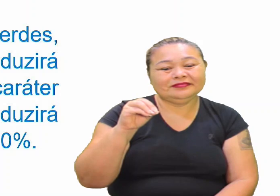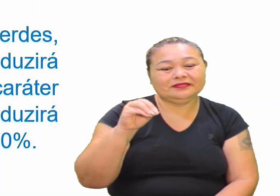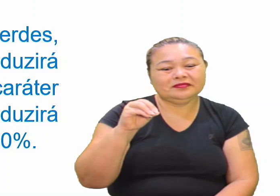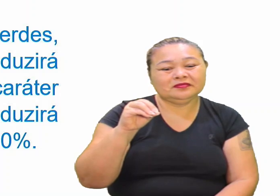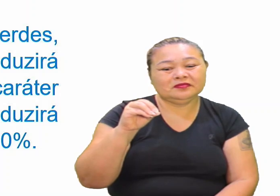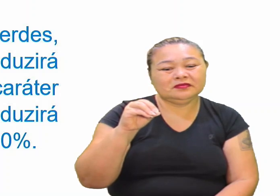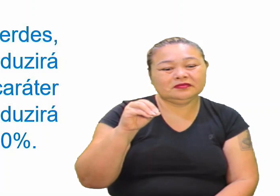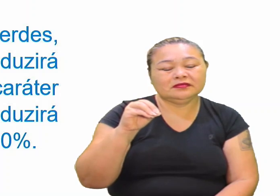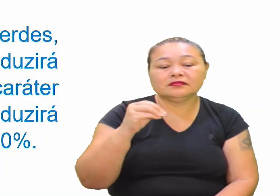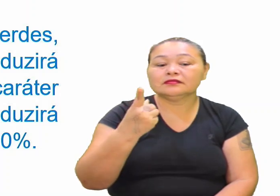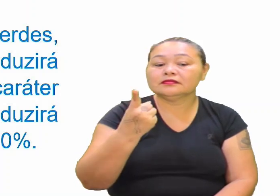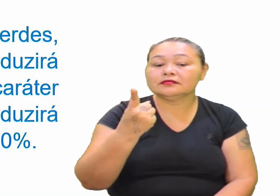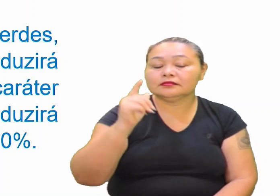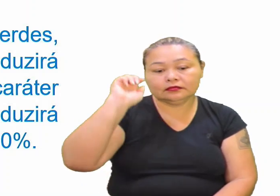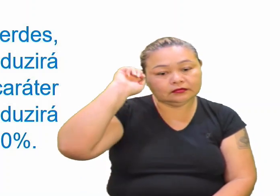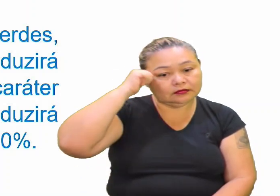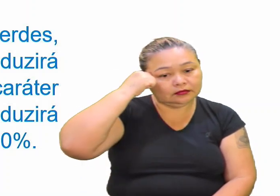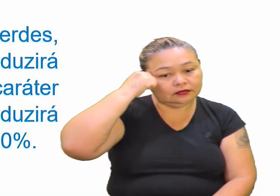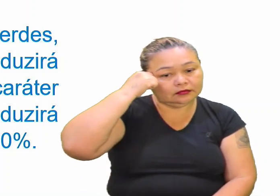Preto.